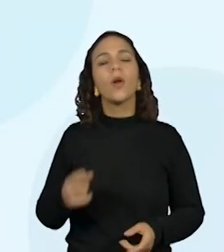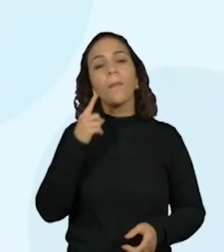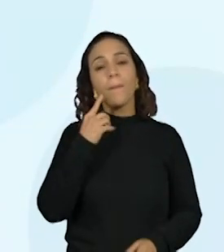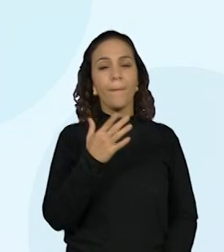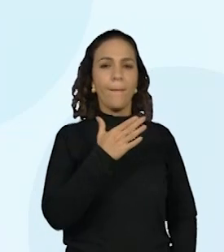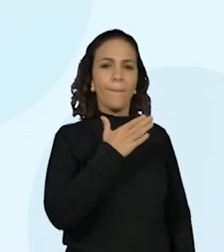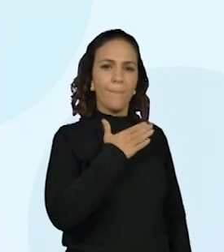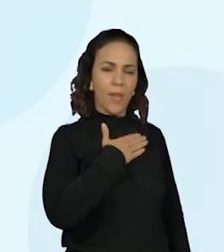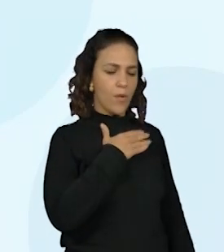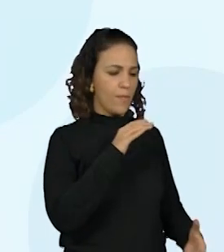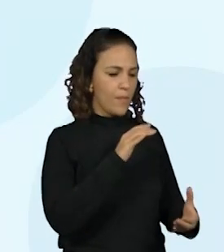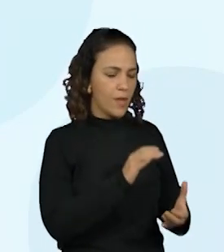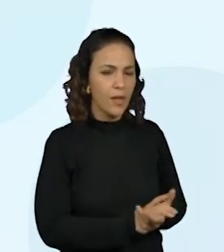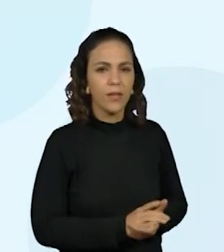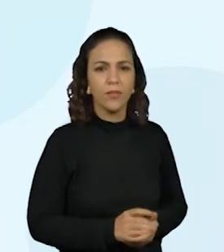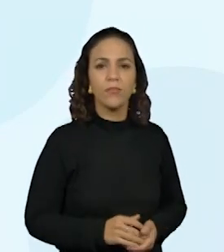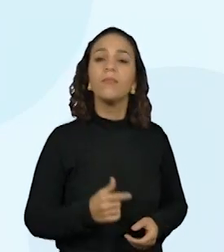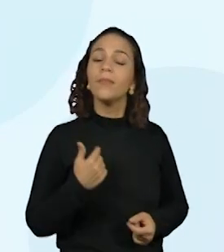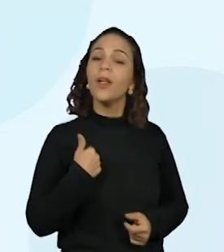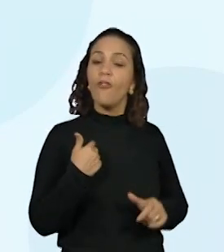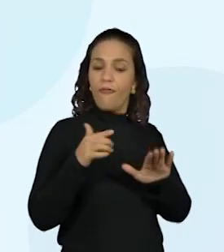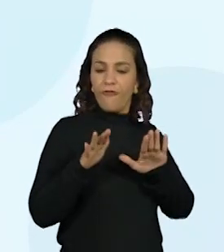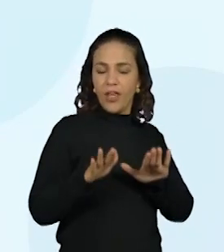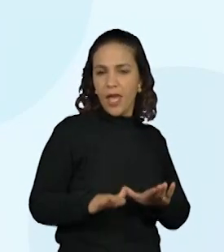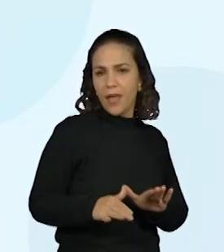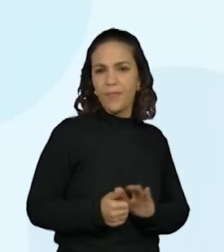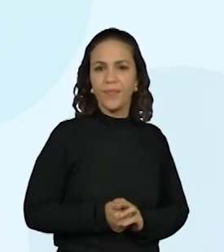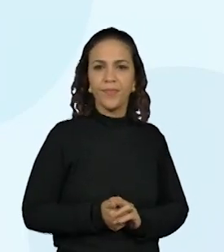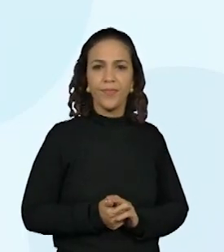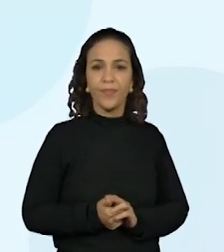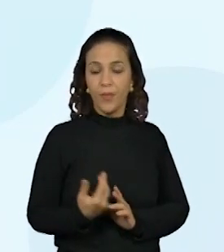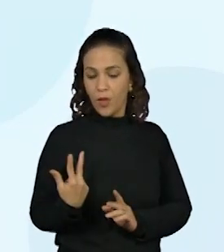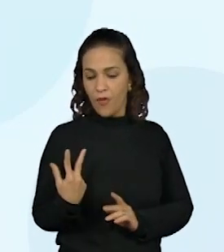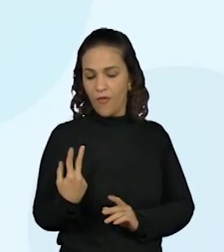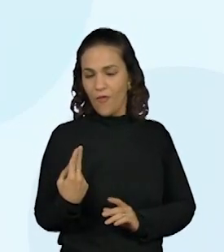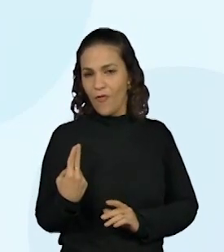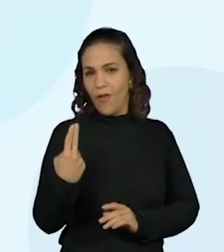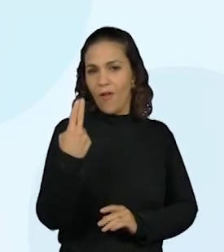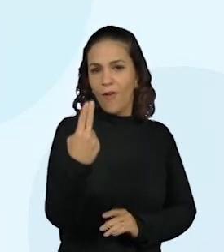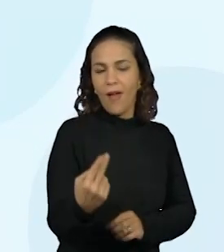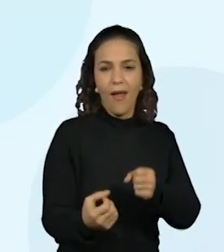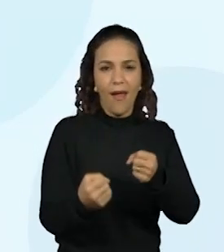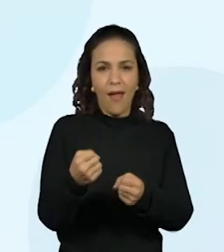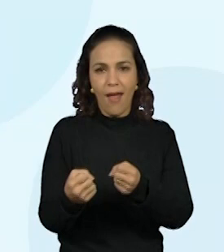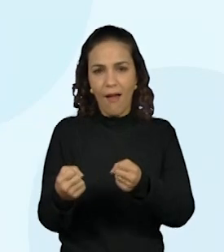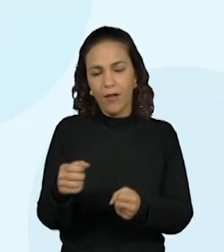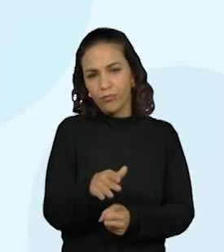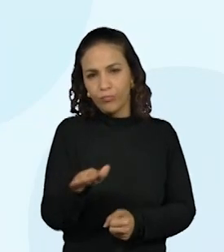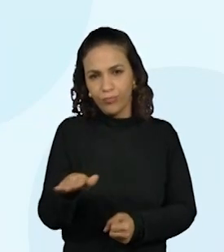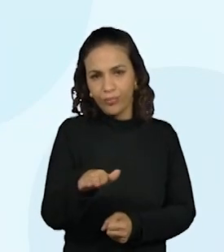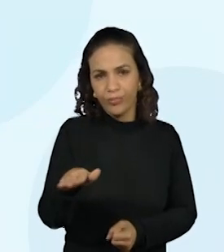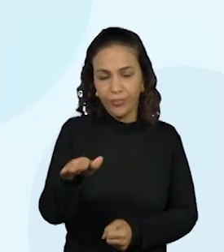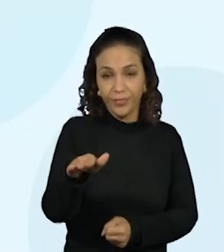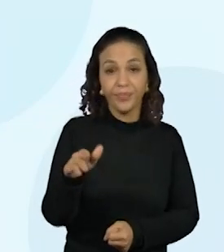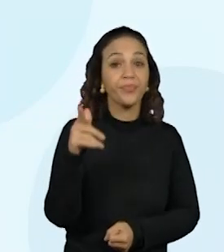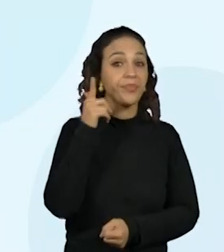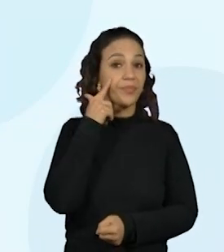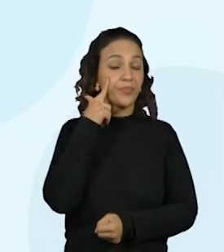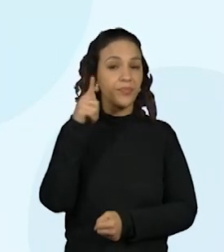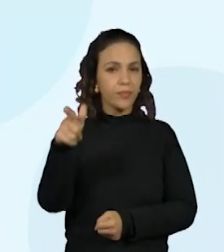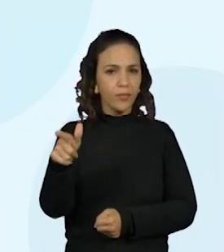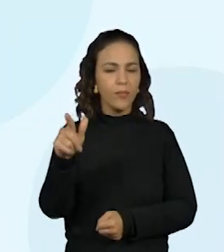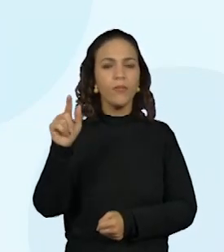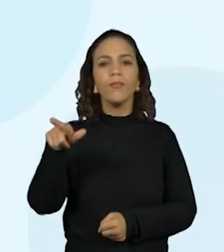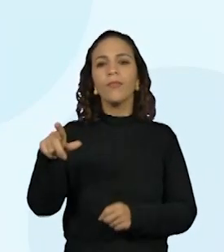marido, fiquei 3 meses, fomos para o Líbano de carro. O Líbano é um país vizinho à